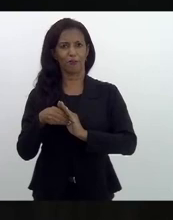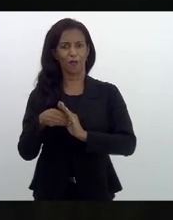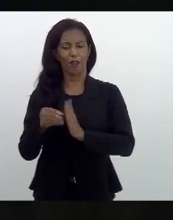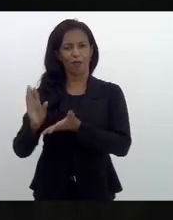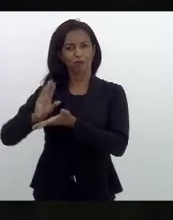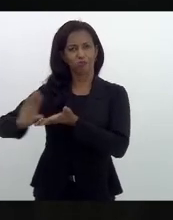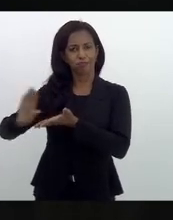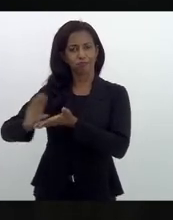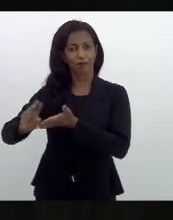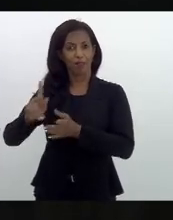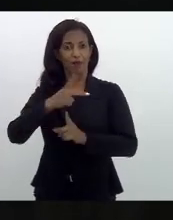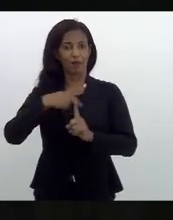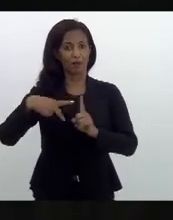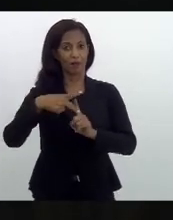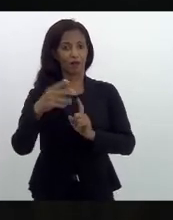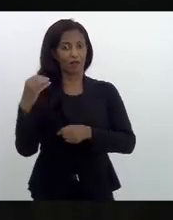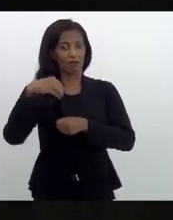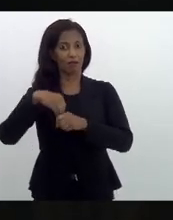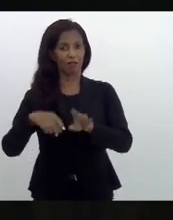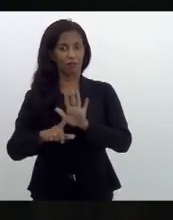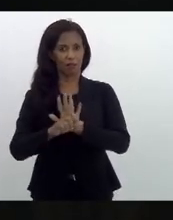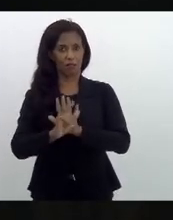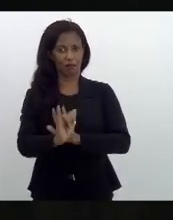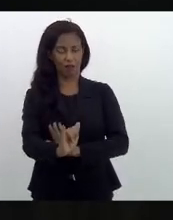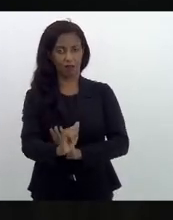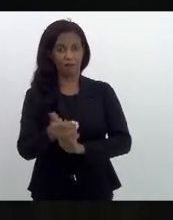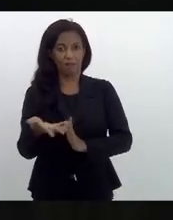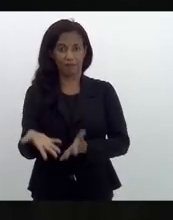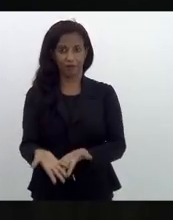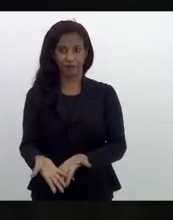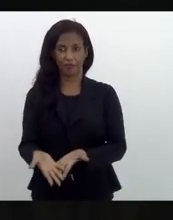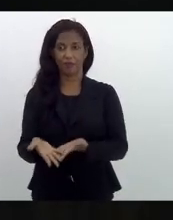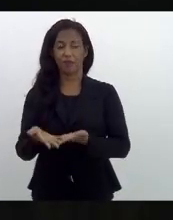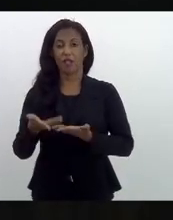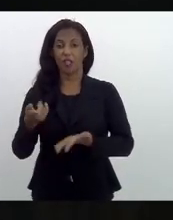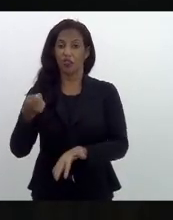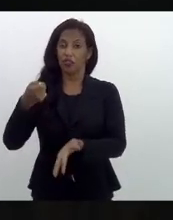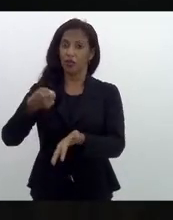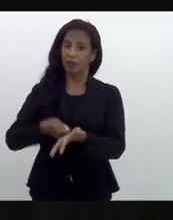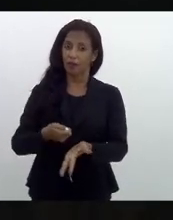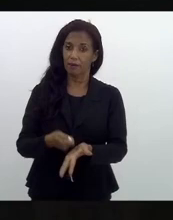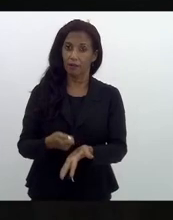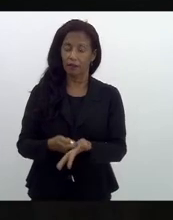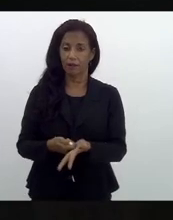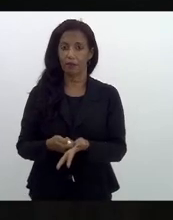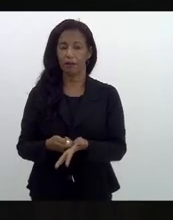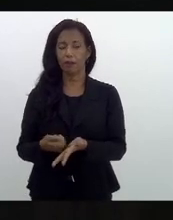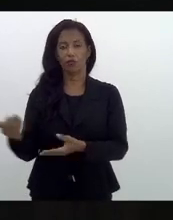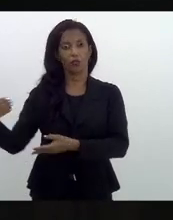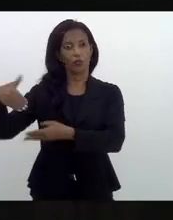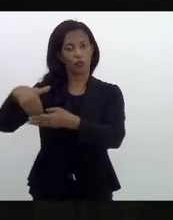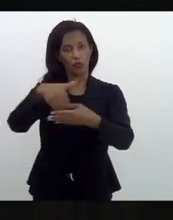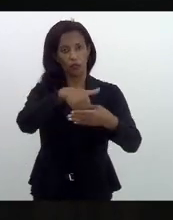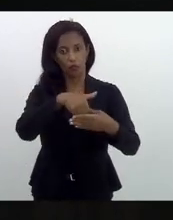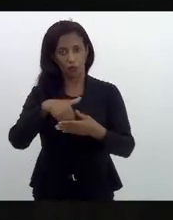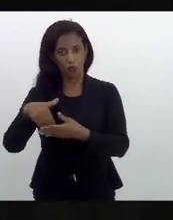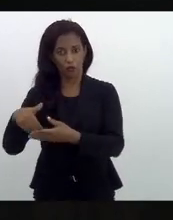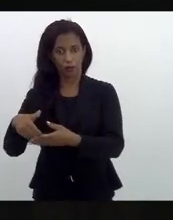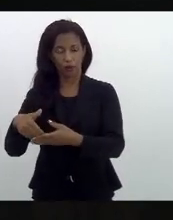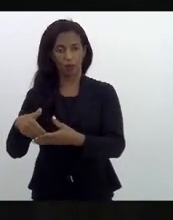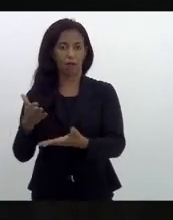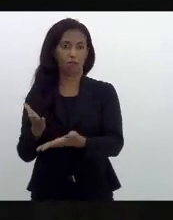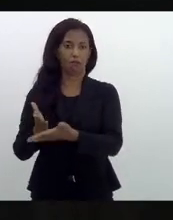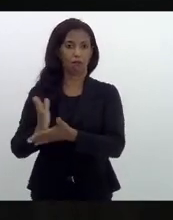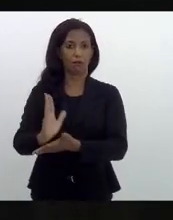Previdência que já são previstos por lei e aí isso eu disse a gente garante botar para votar tentar